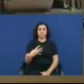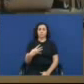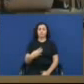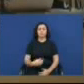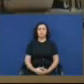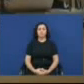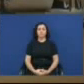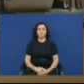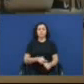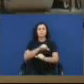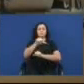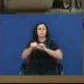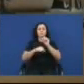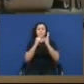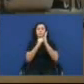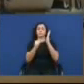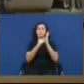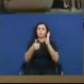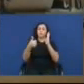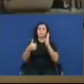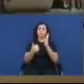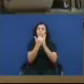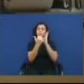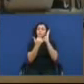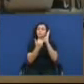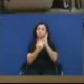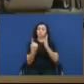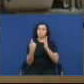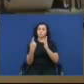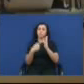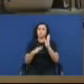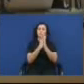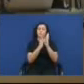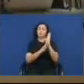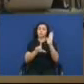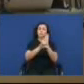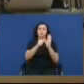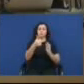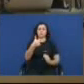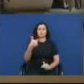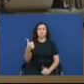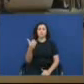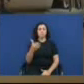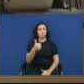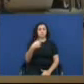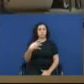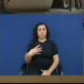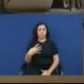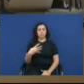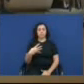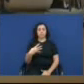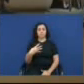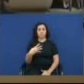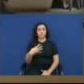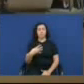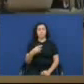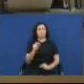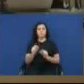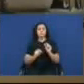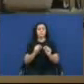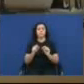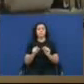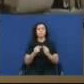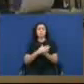121/2014. Modifica o artigo 1º do parágrafo único do projeto de lei número 121/2014 e que